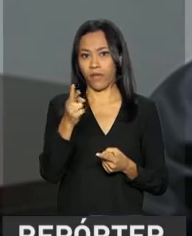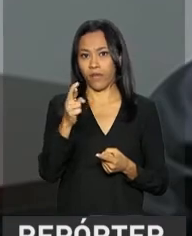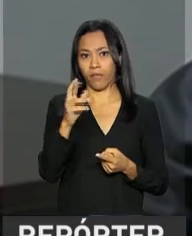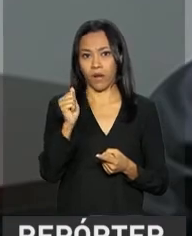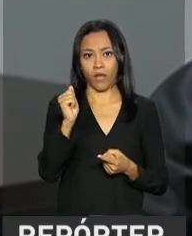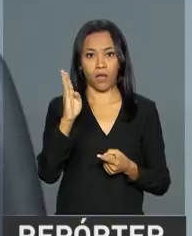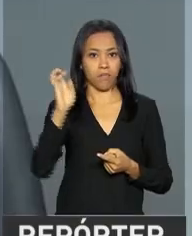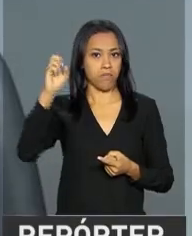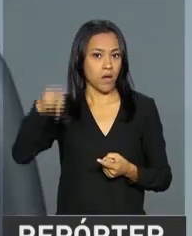e bancos públicos